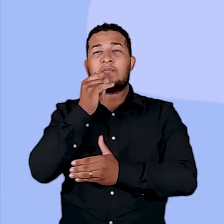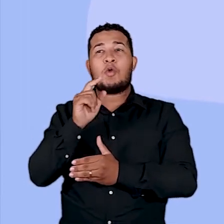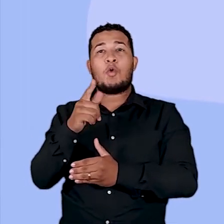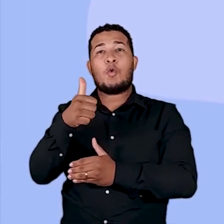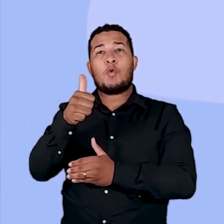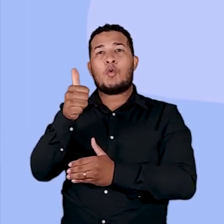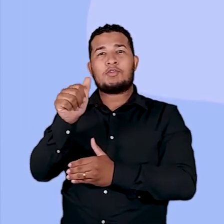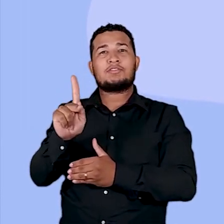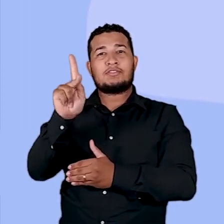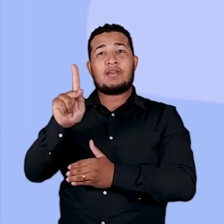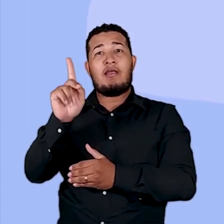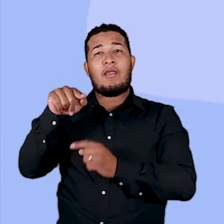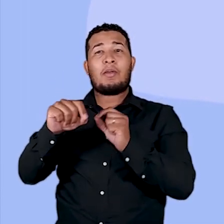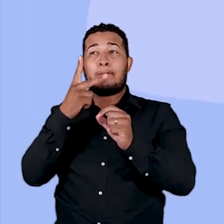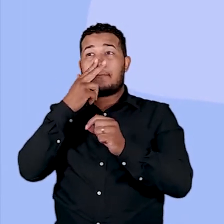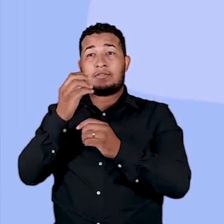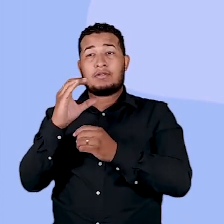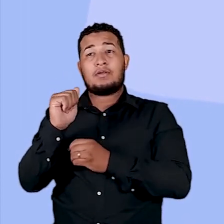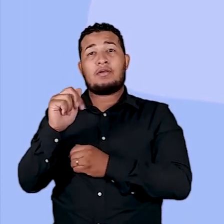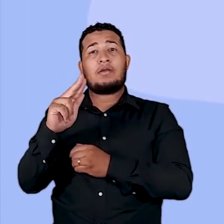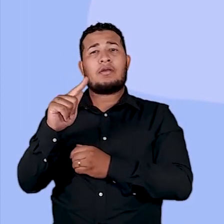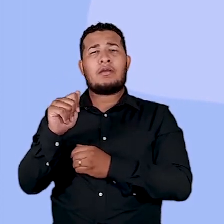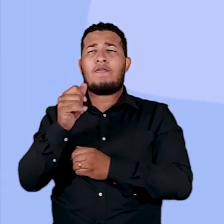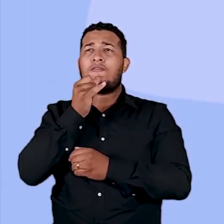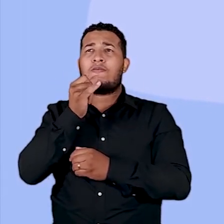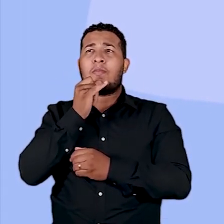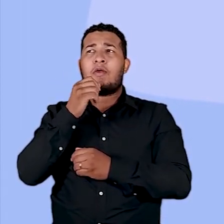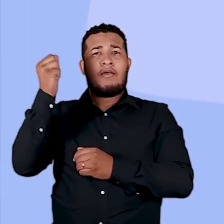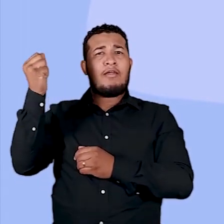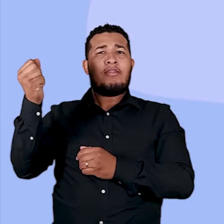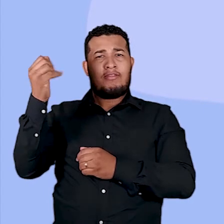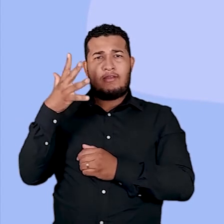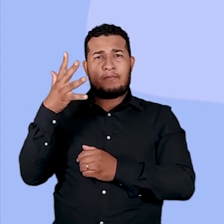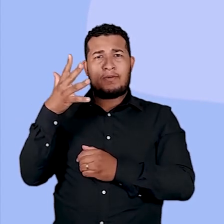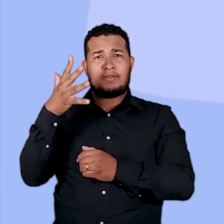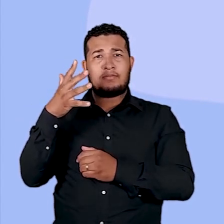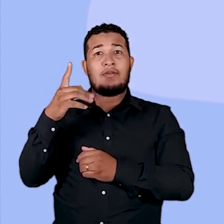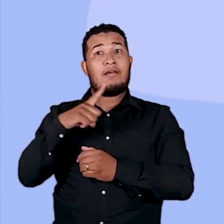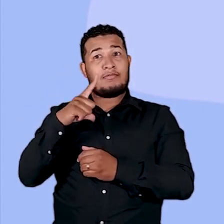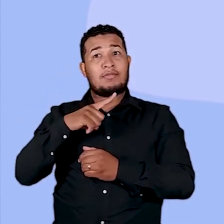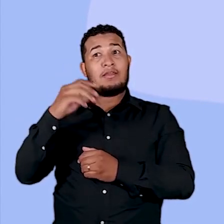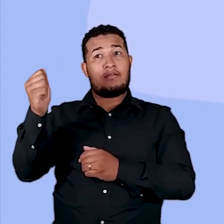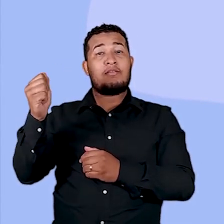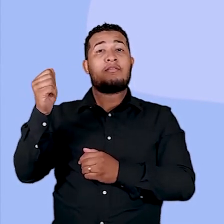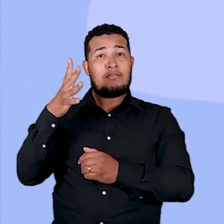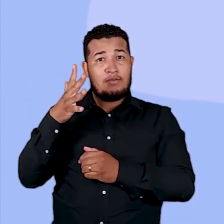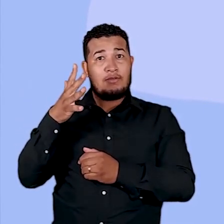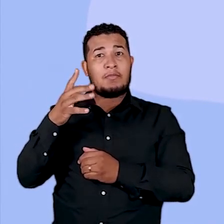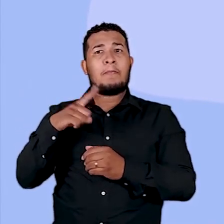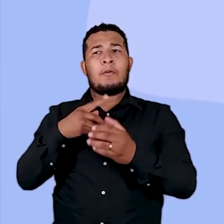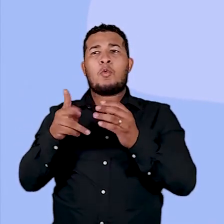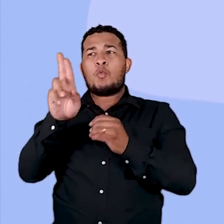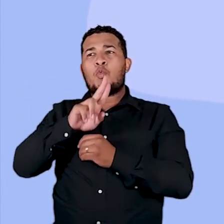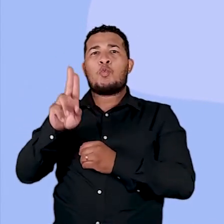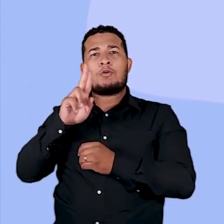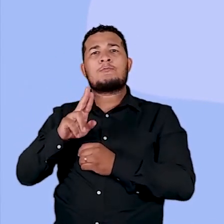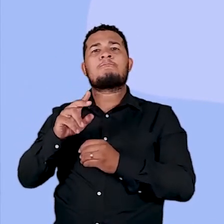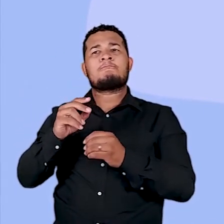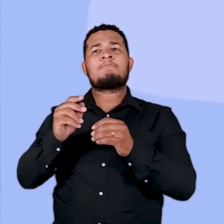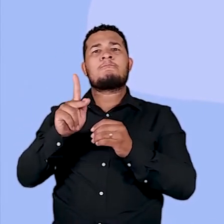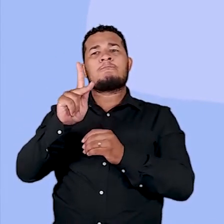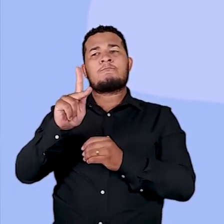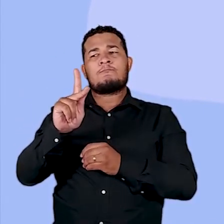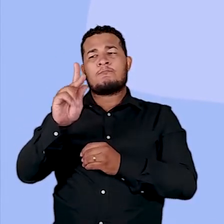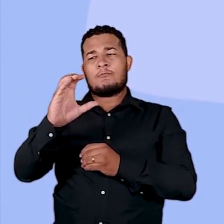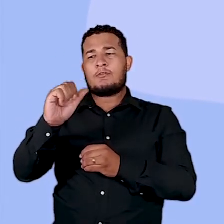tem 11K é como se fosse a minha carga, uma lâmpada, por exemplo. Então ele passa pela minha lâmpada, pelo meu consumidor de